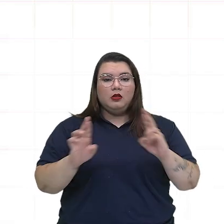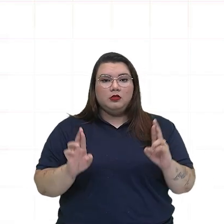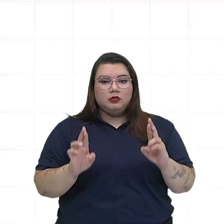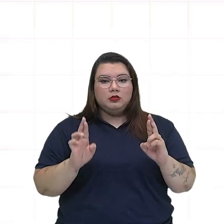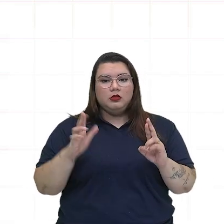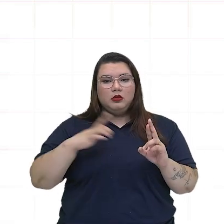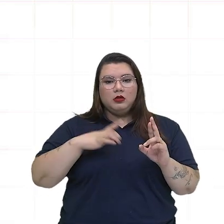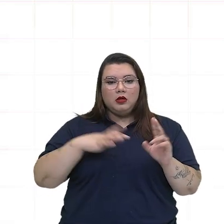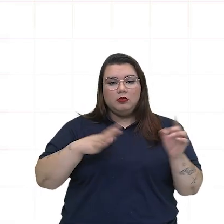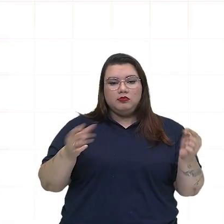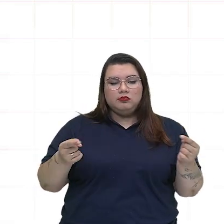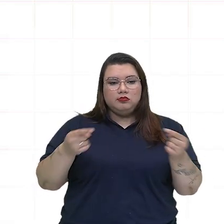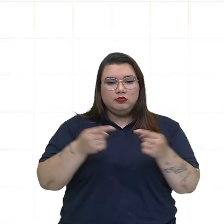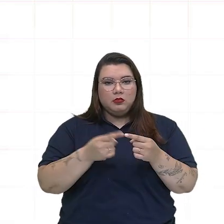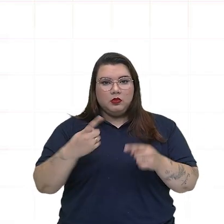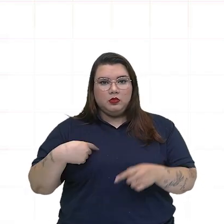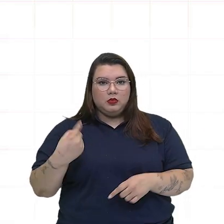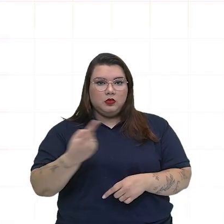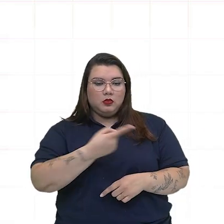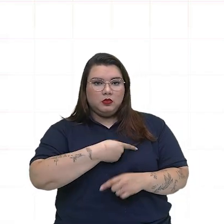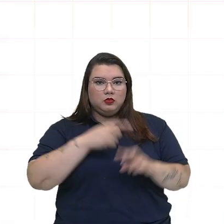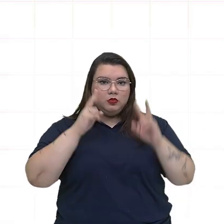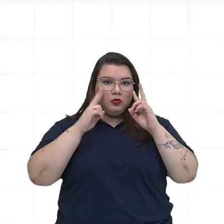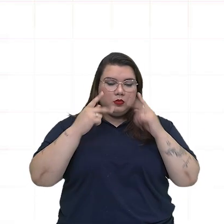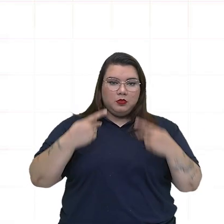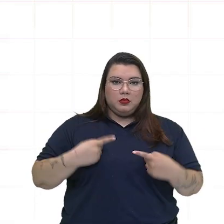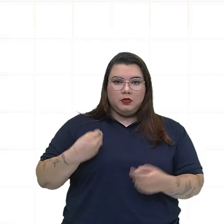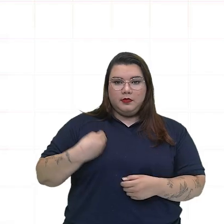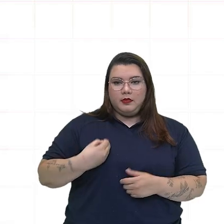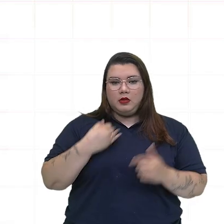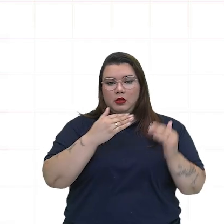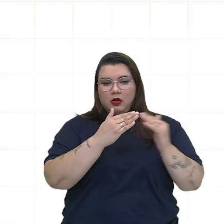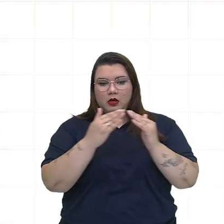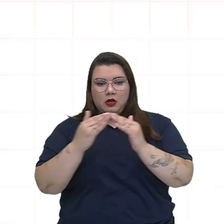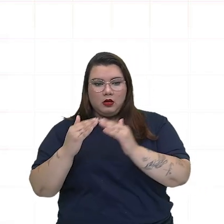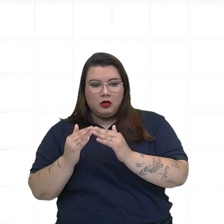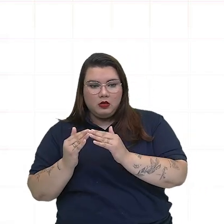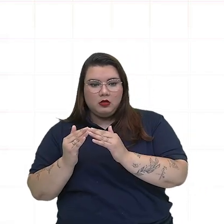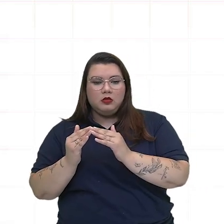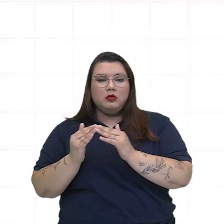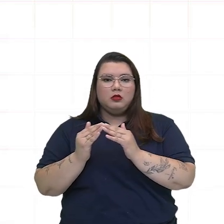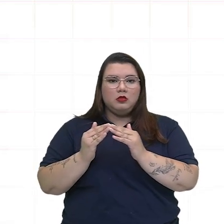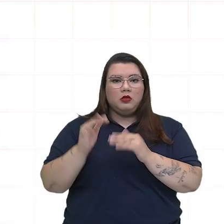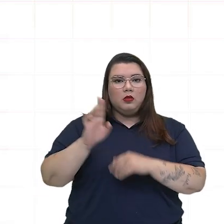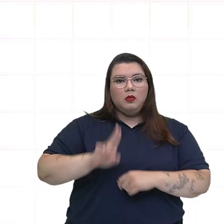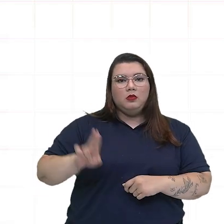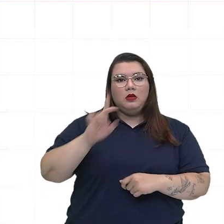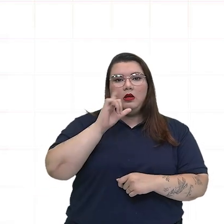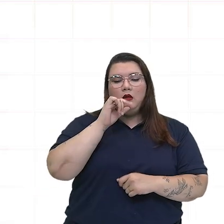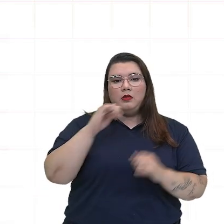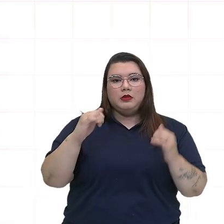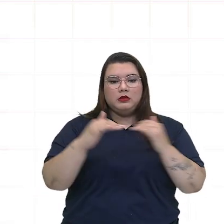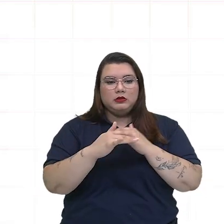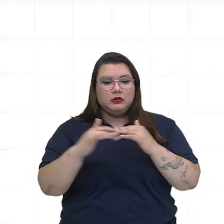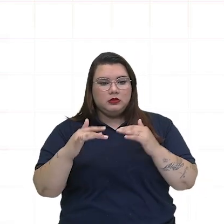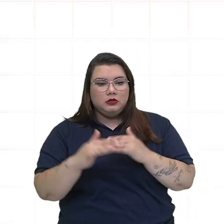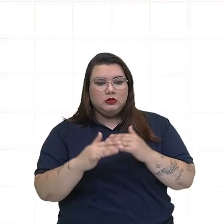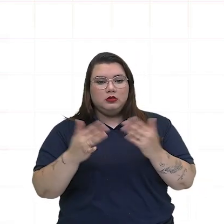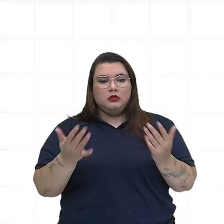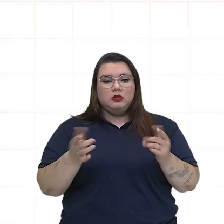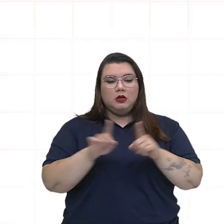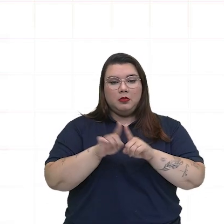a que vai estar mais ligado a gente, né, pelo processo que a gente utiliza, o abastecimento urbano, até